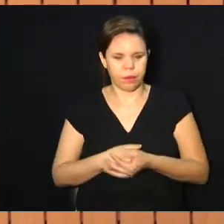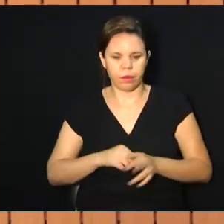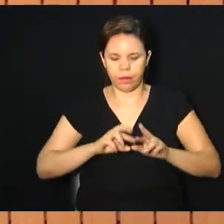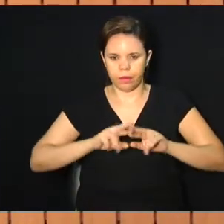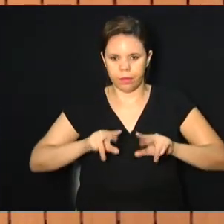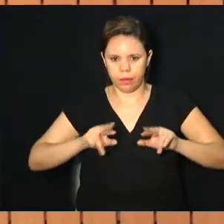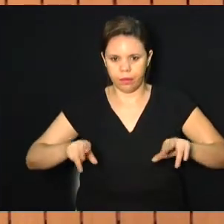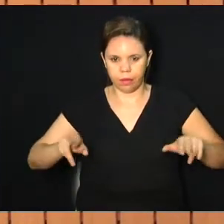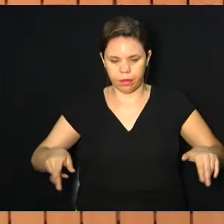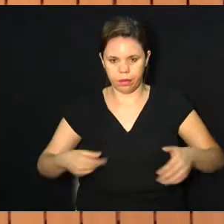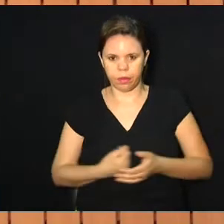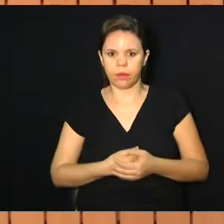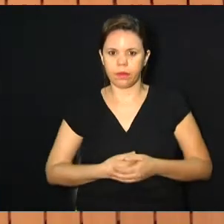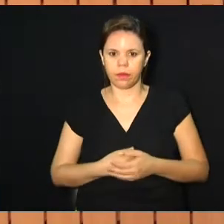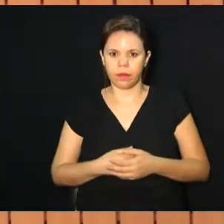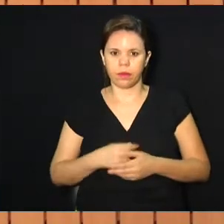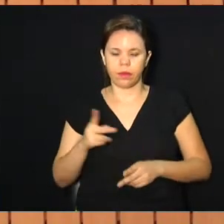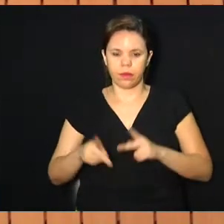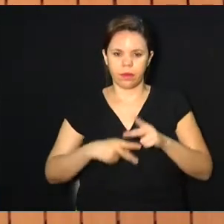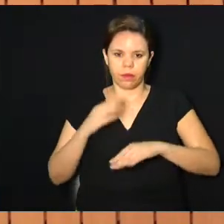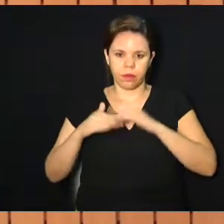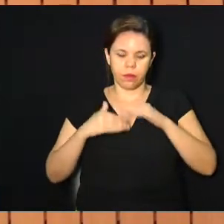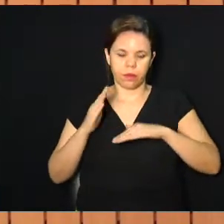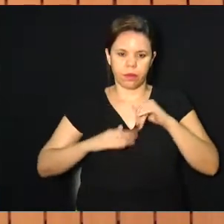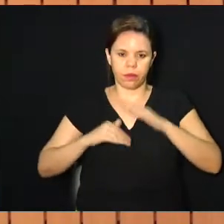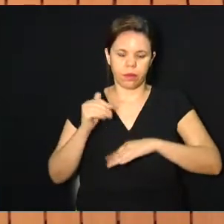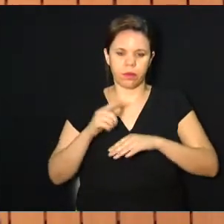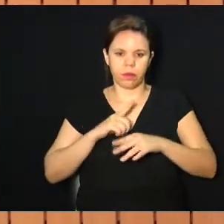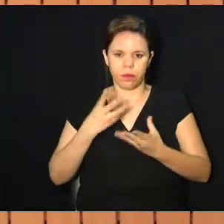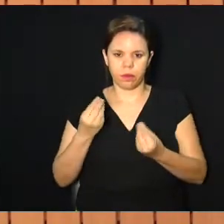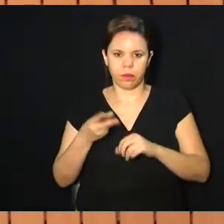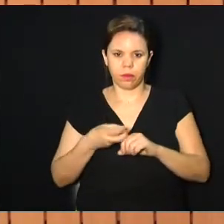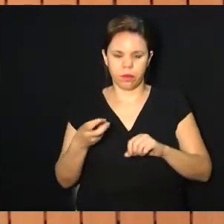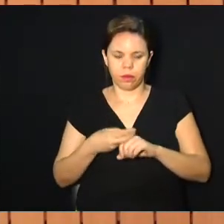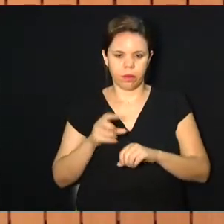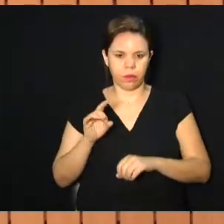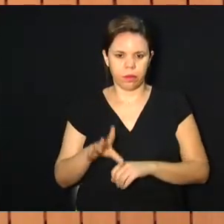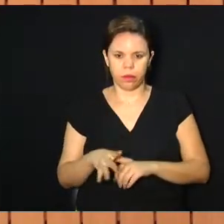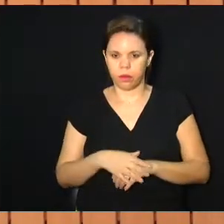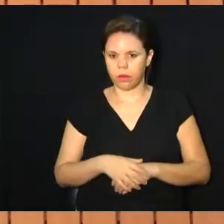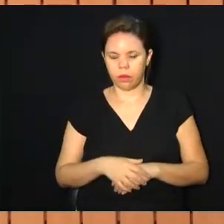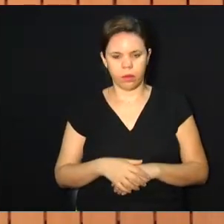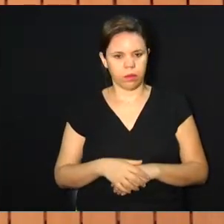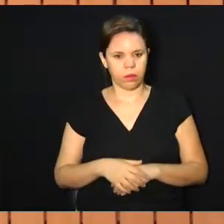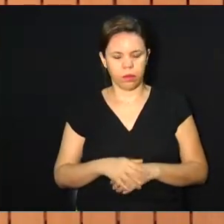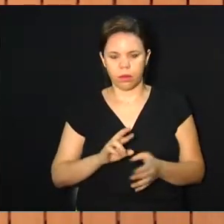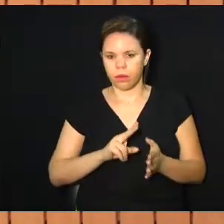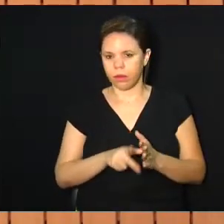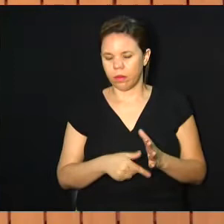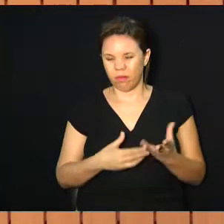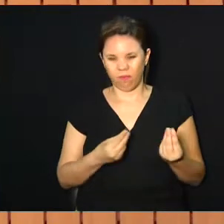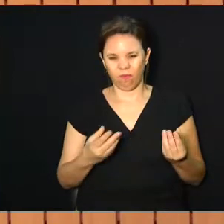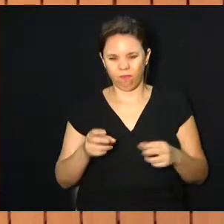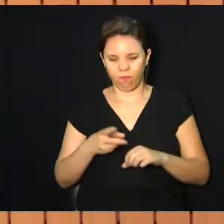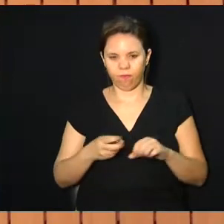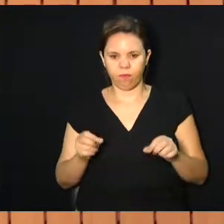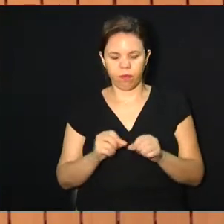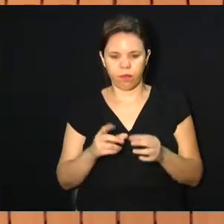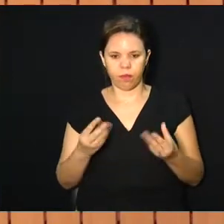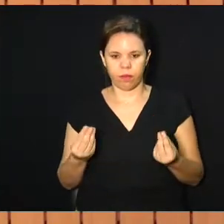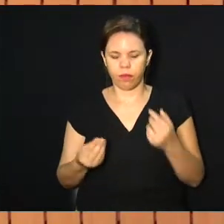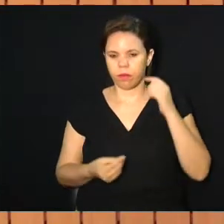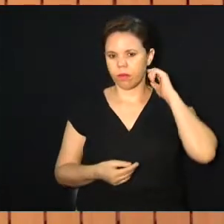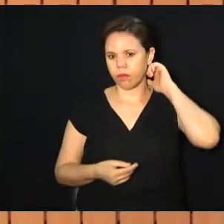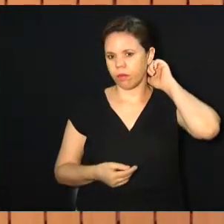vários desenvolvedores têm. Tanto em São Paulo, a gente tem um monte de aplicativo, não tem só Movit e Stamob, tem bastante.